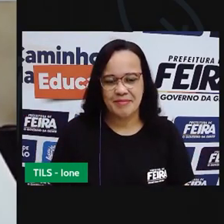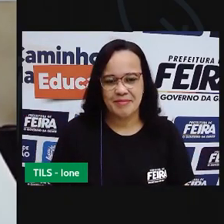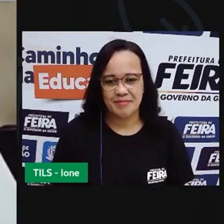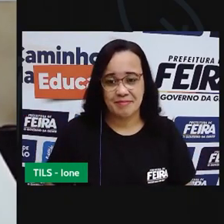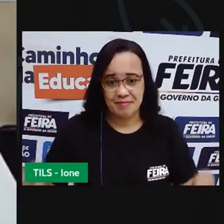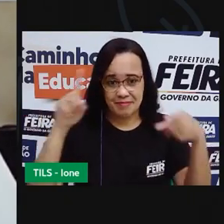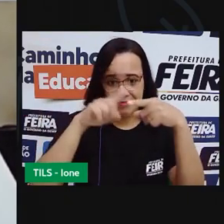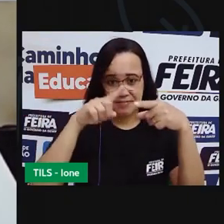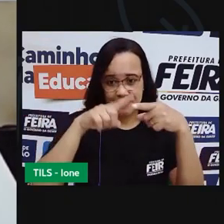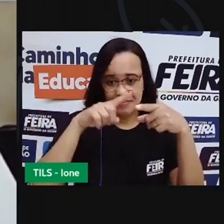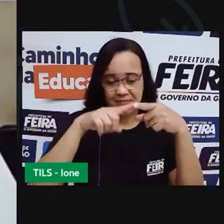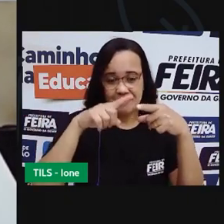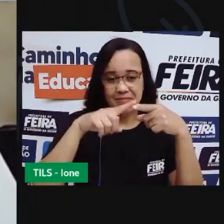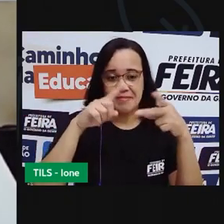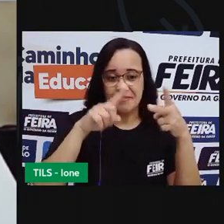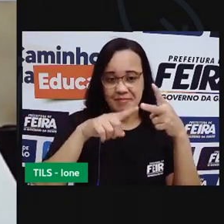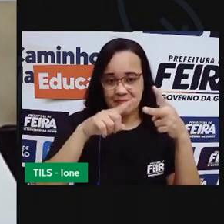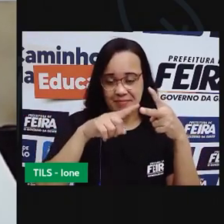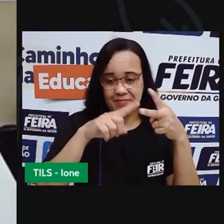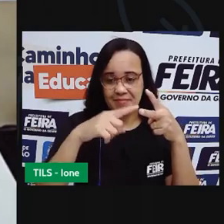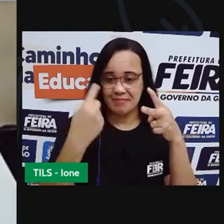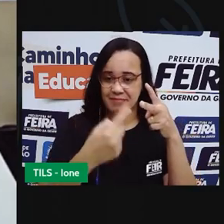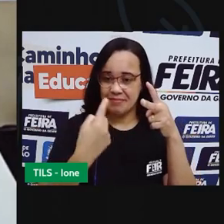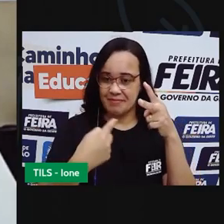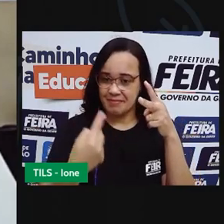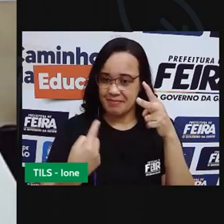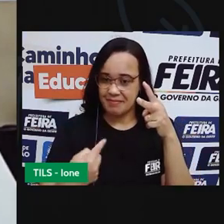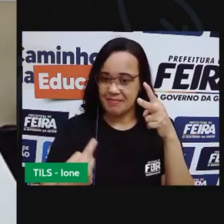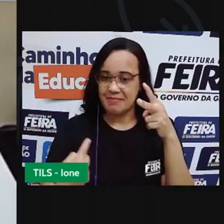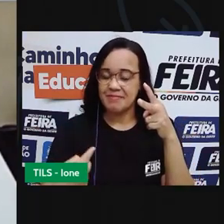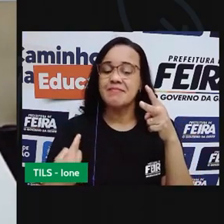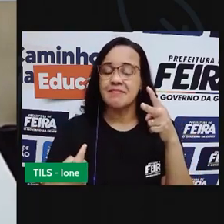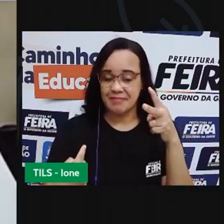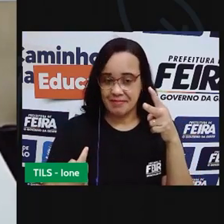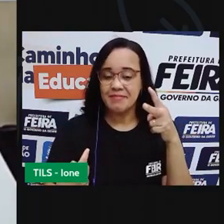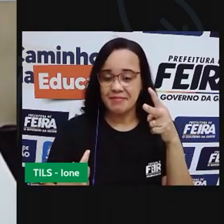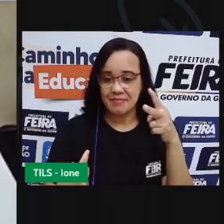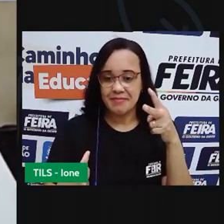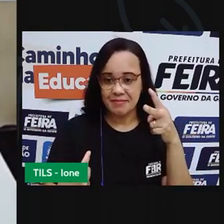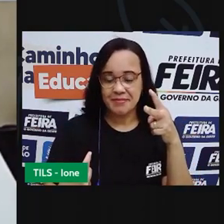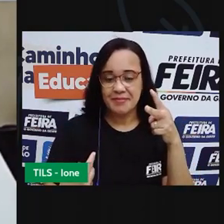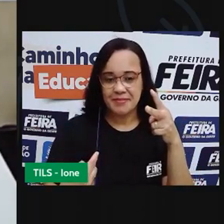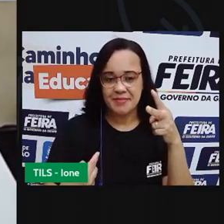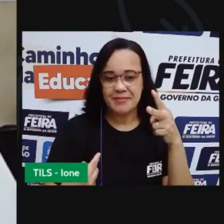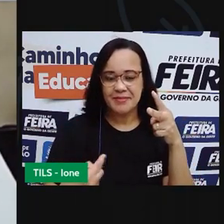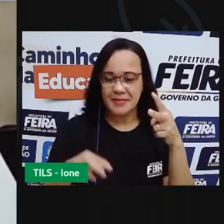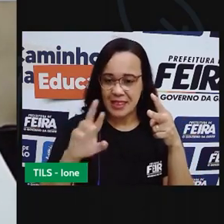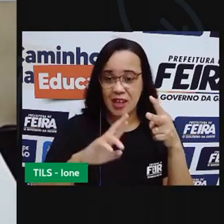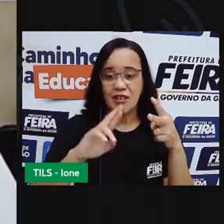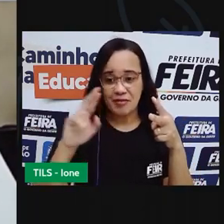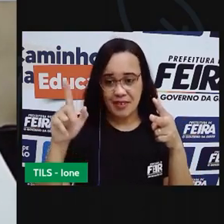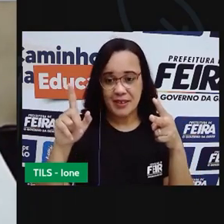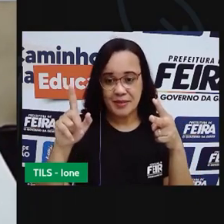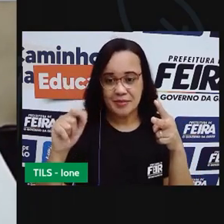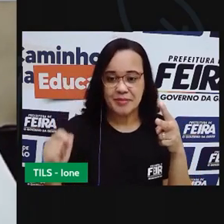Esse é costurado e esse aqui. Ele está encadernado com um arame, um aramado.